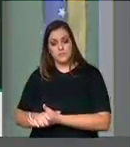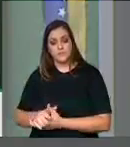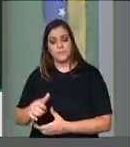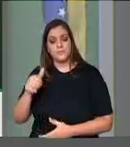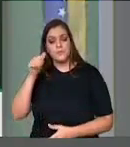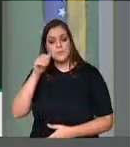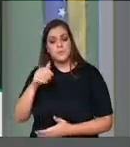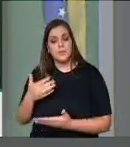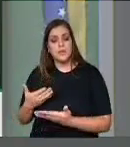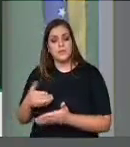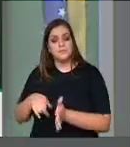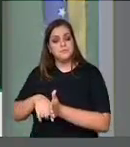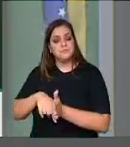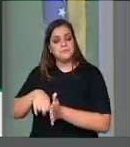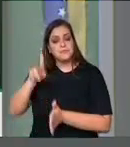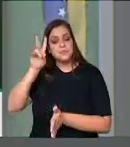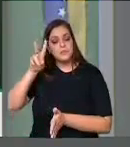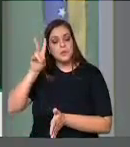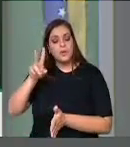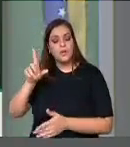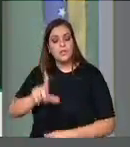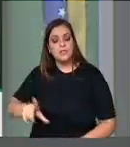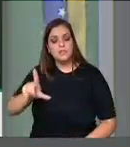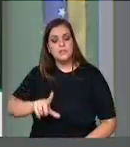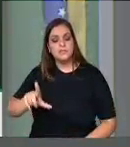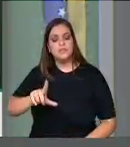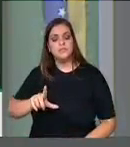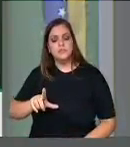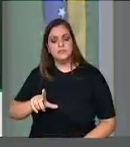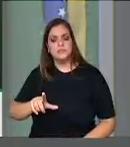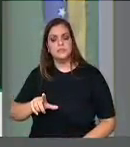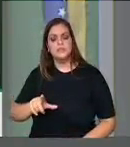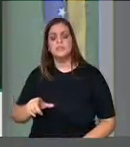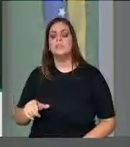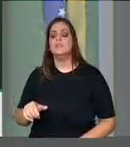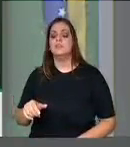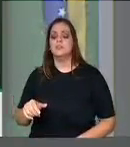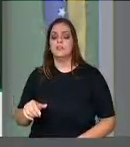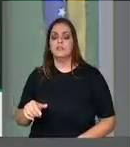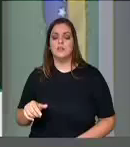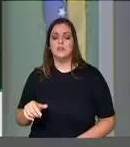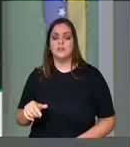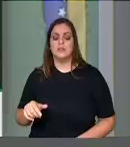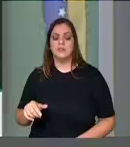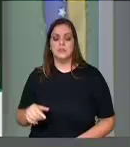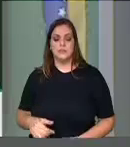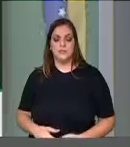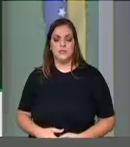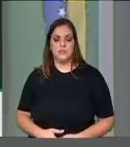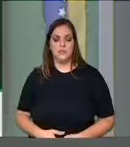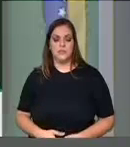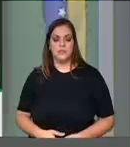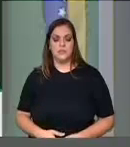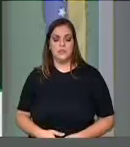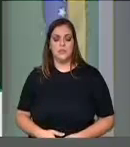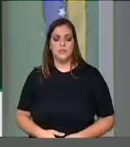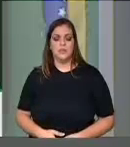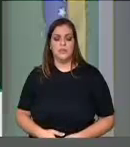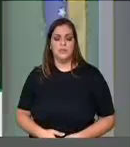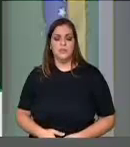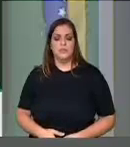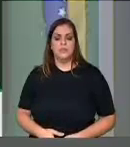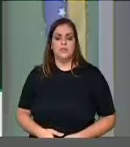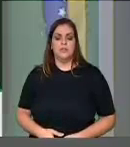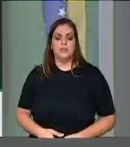grande historiadora, a grande literata que Evaristo Nogueira Galvão, era padrasto, aliás, desse grande